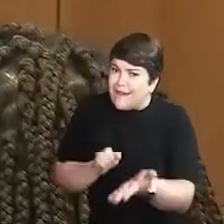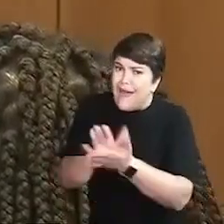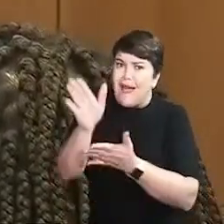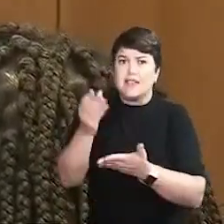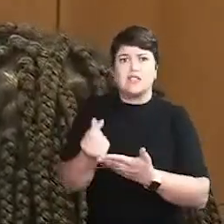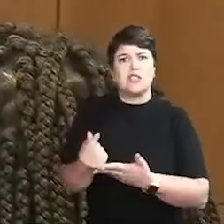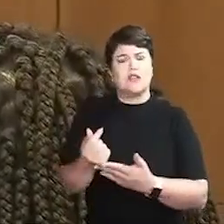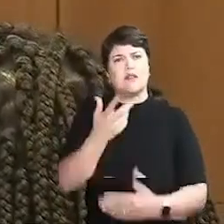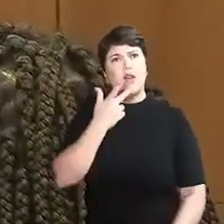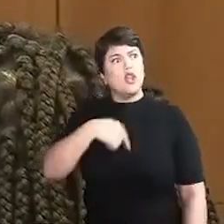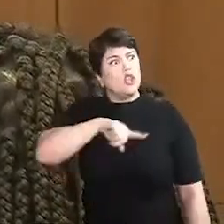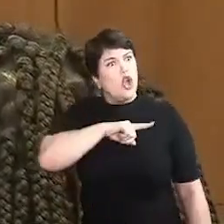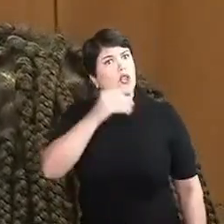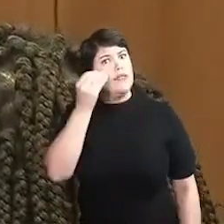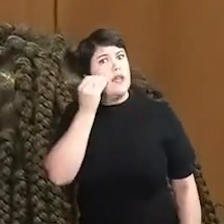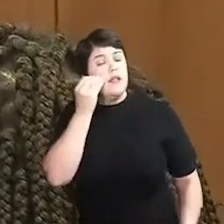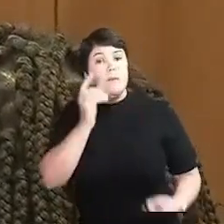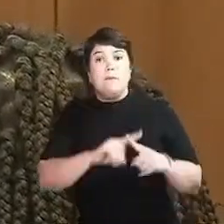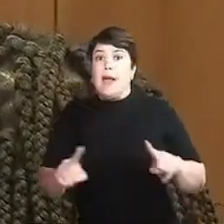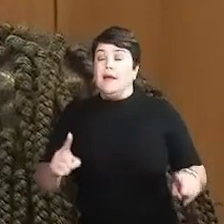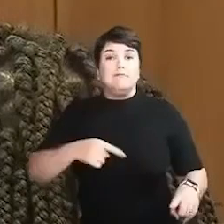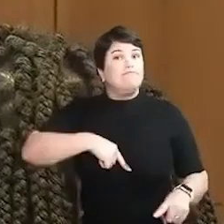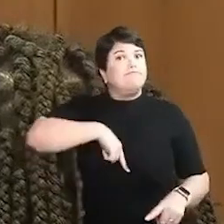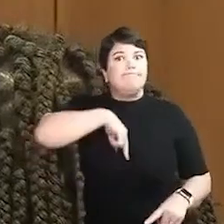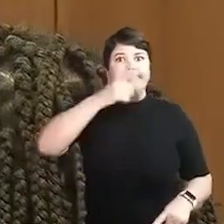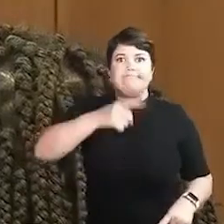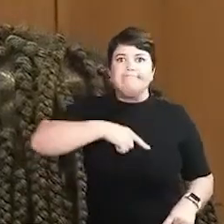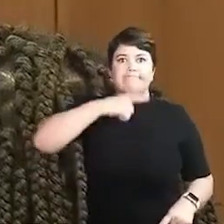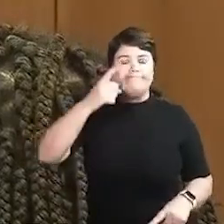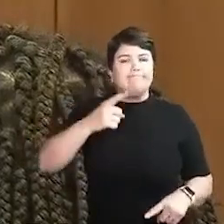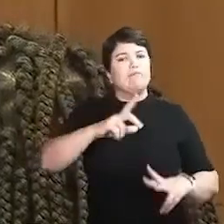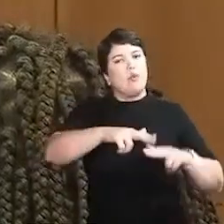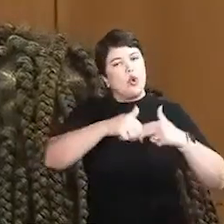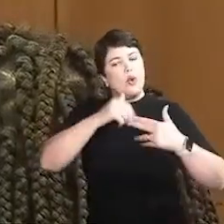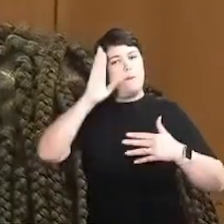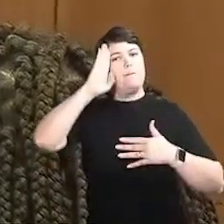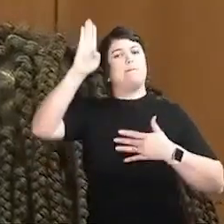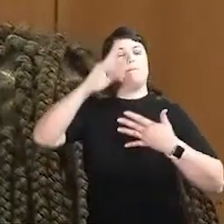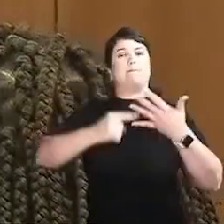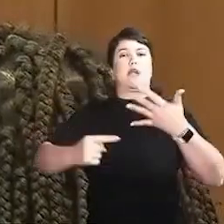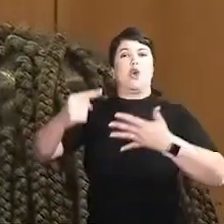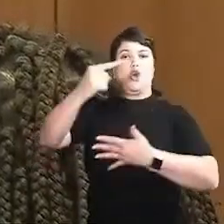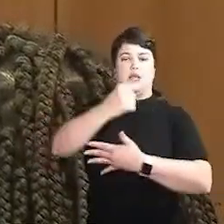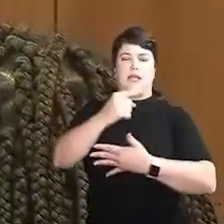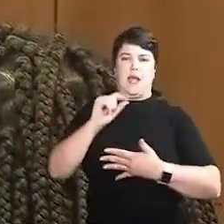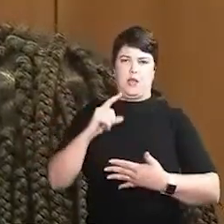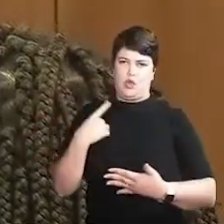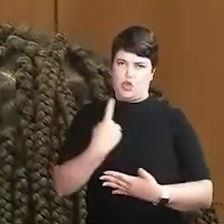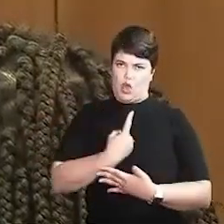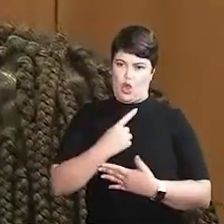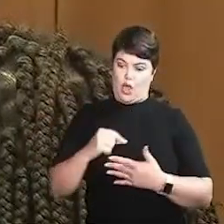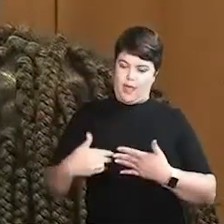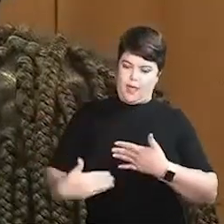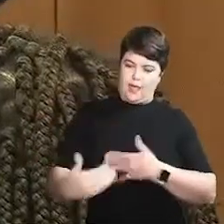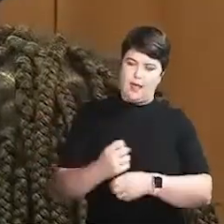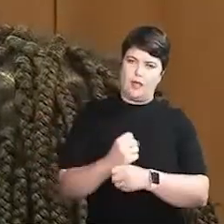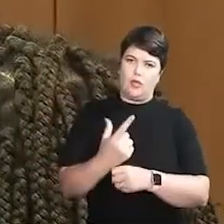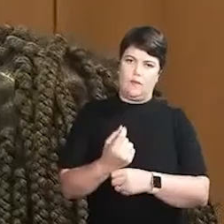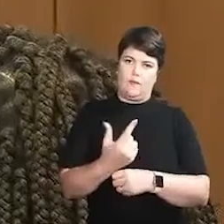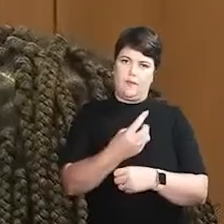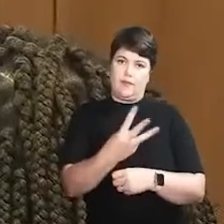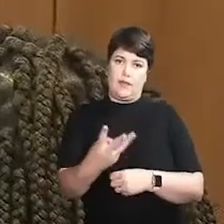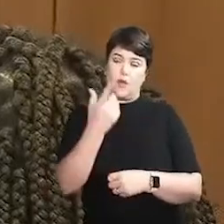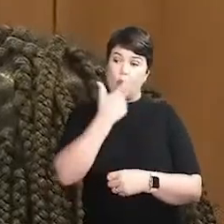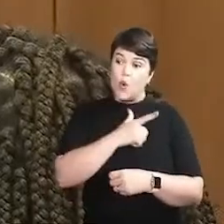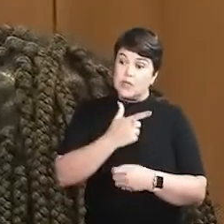ele diz a gente tá tentando então foi prioridade tem sido prioridade nesse ano de 2023